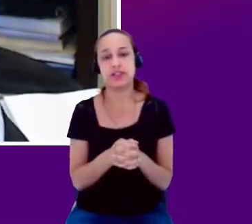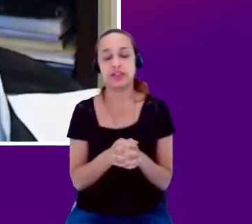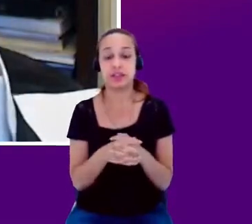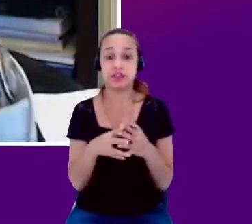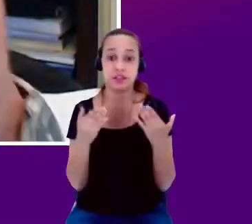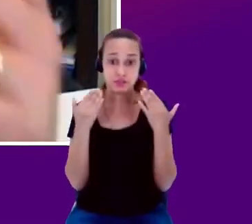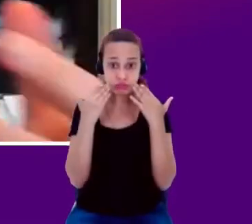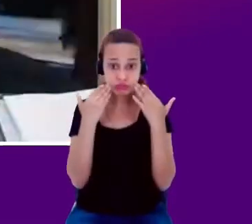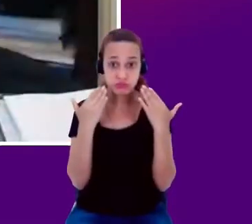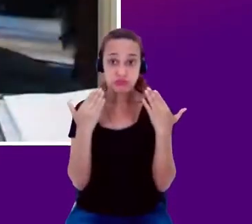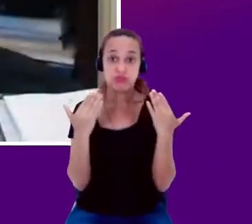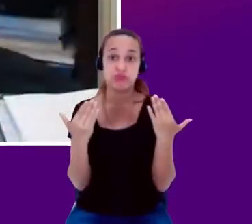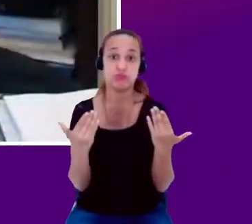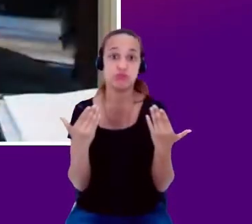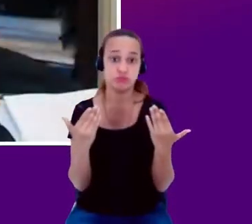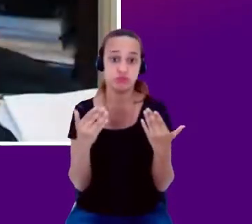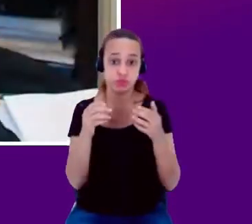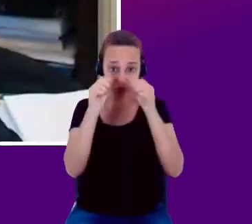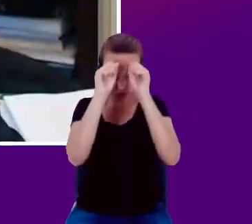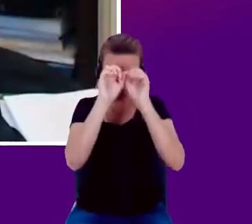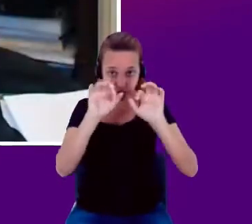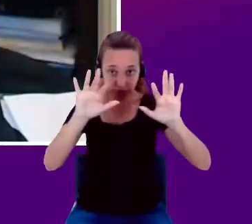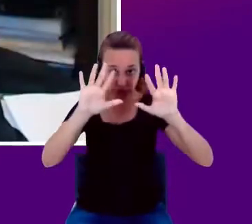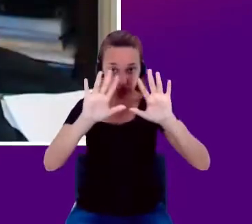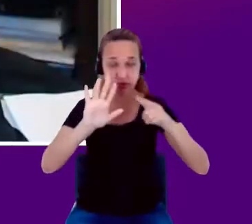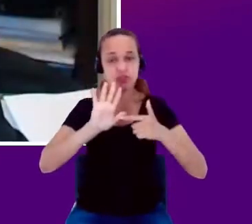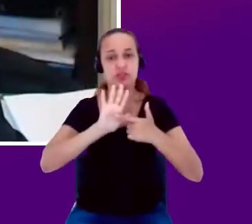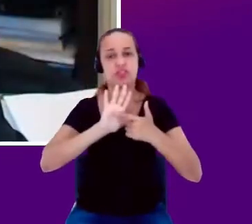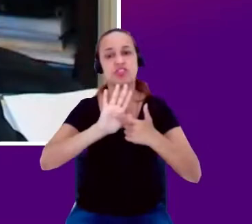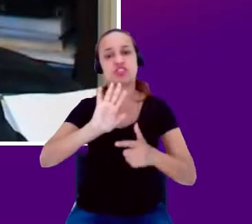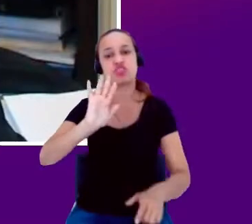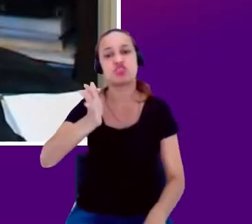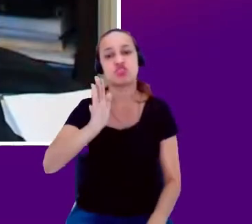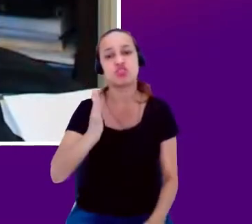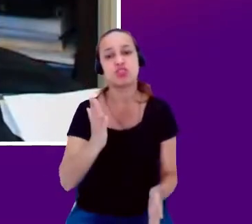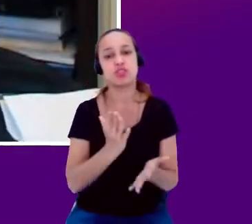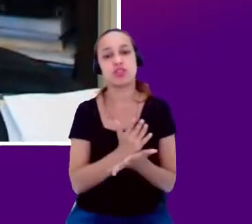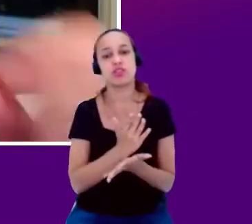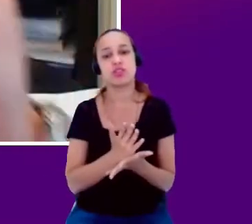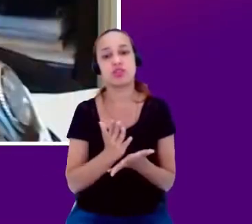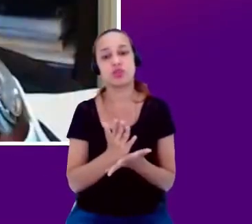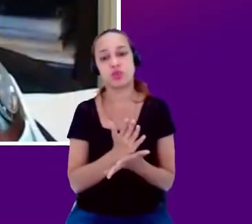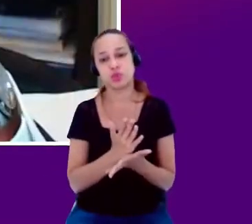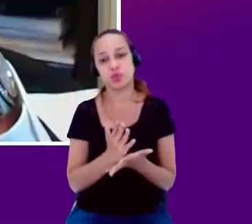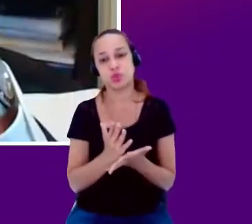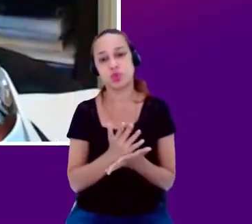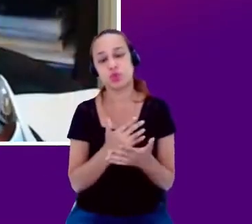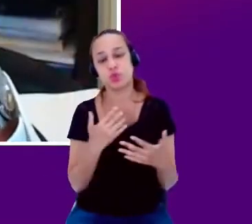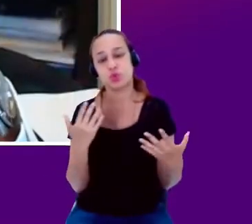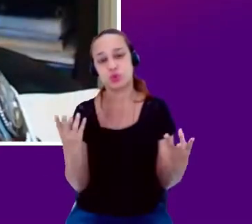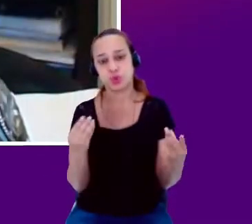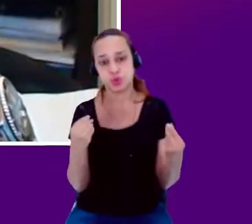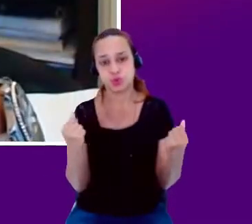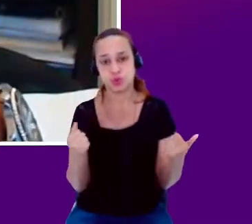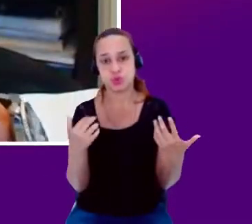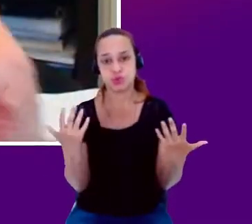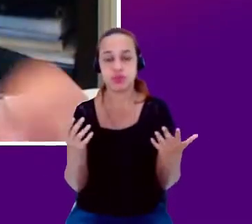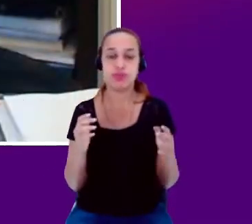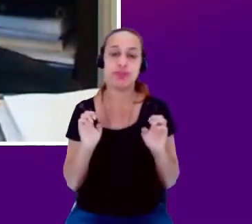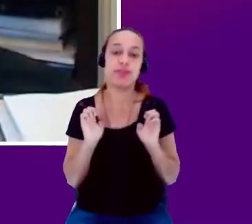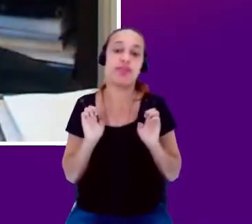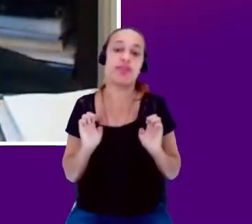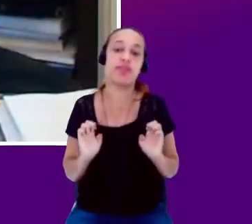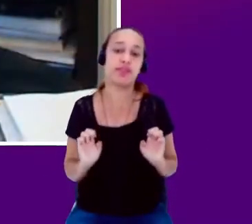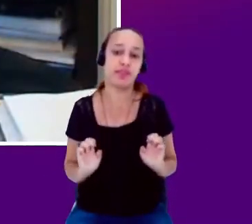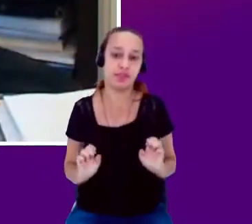transparência, como já se tem evidenciado em alguns códigos, em alguns códigos éticos sobre o